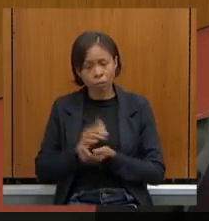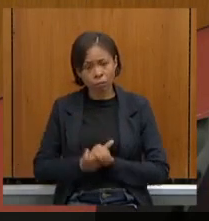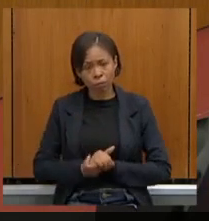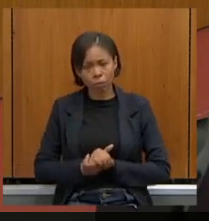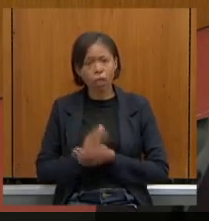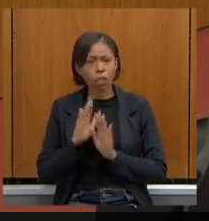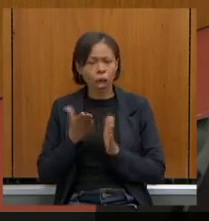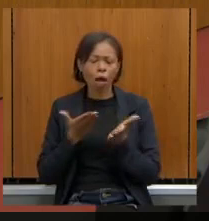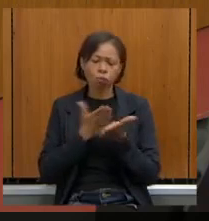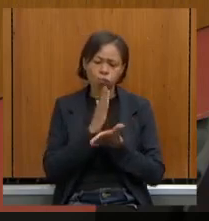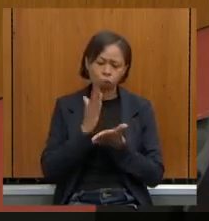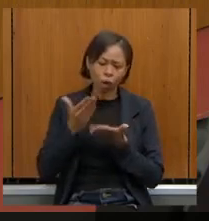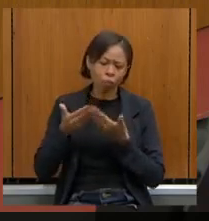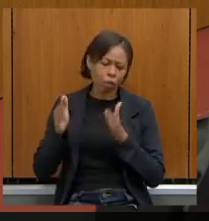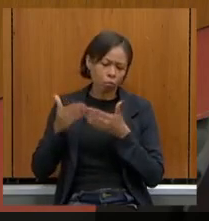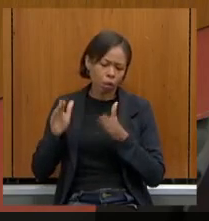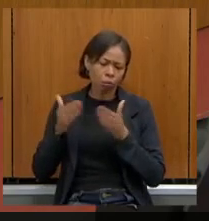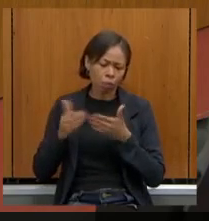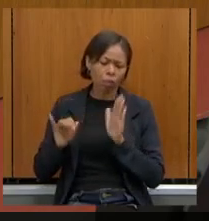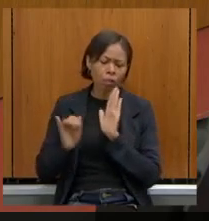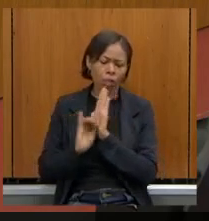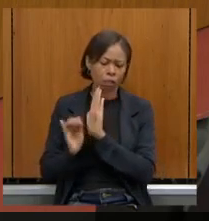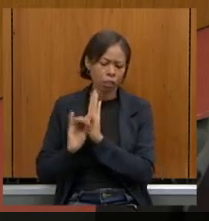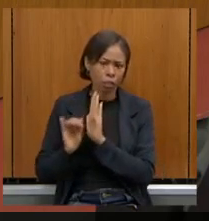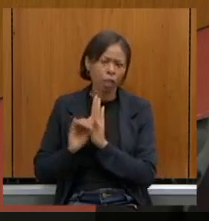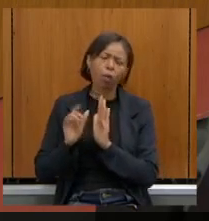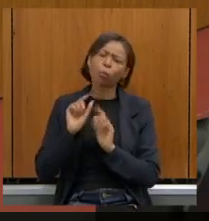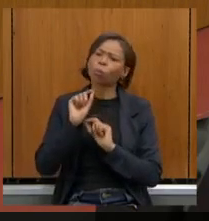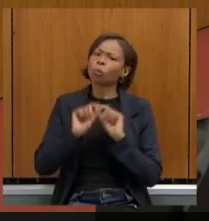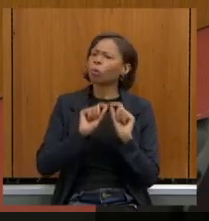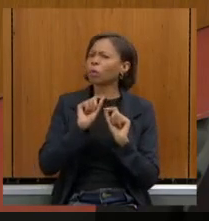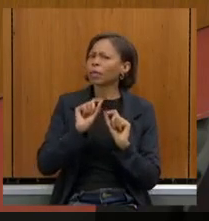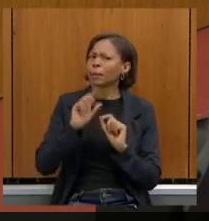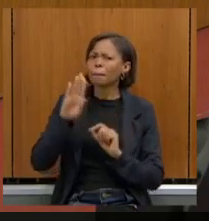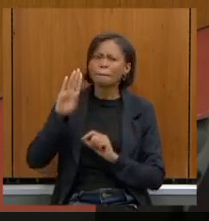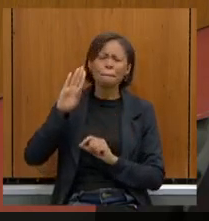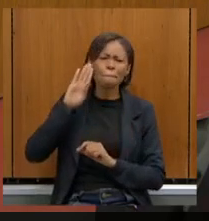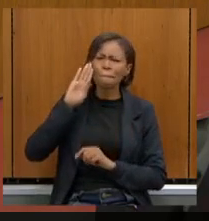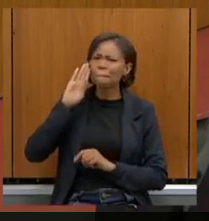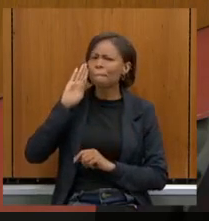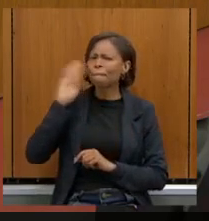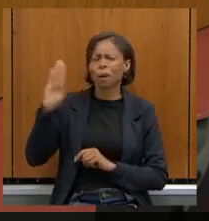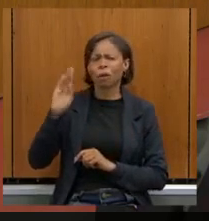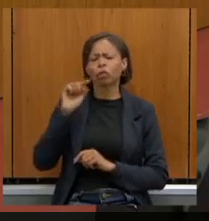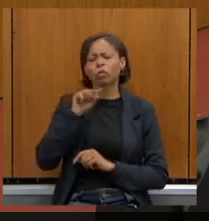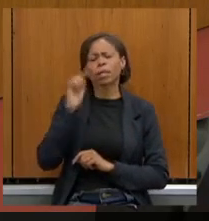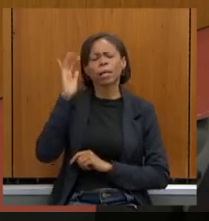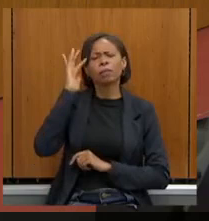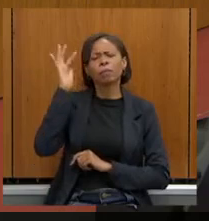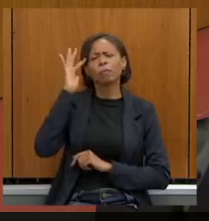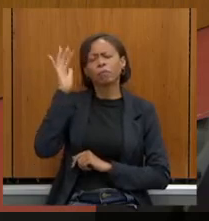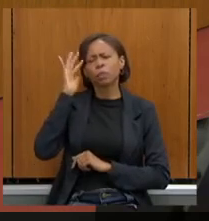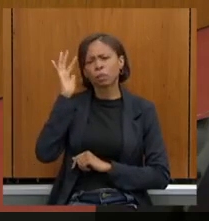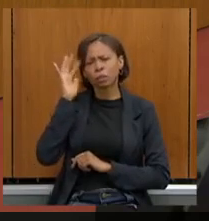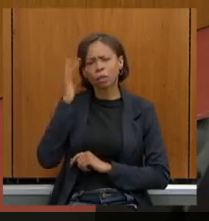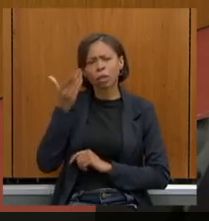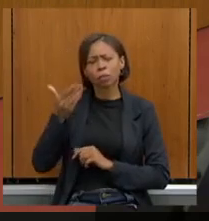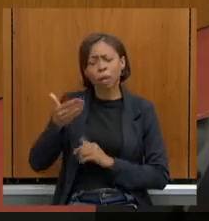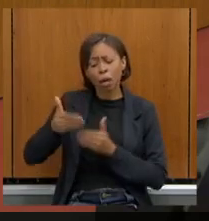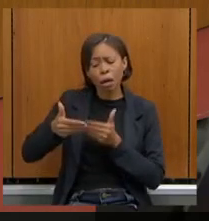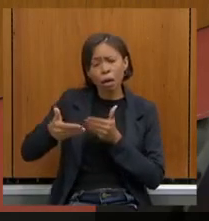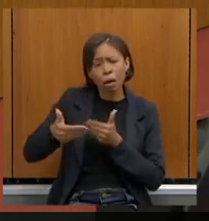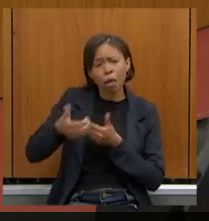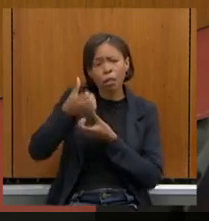lançamentos dos próximos editais, o que que seria a marca mais forte que você está pensando para esse segundo